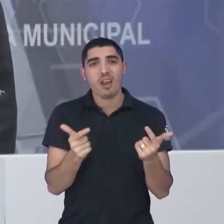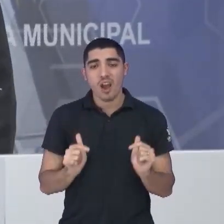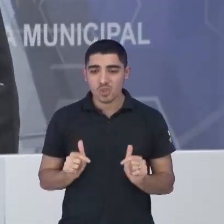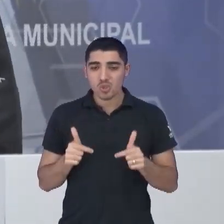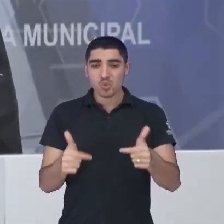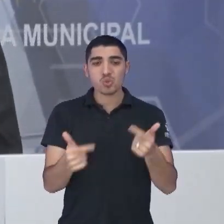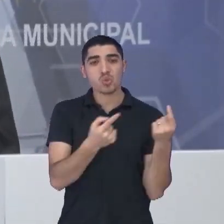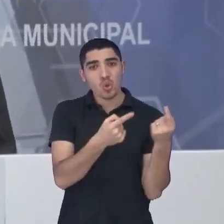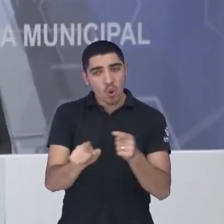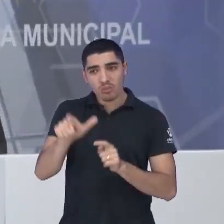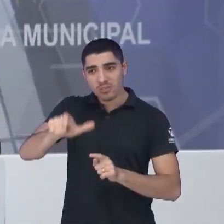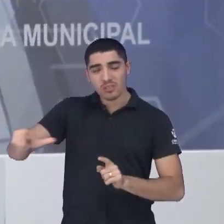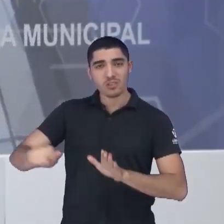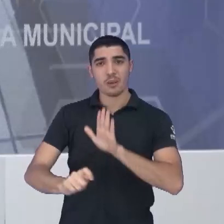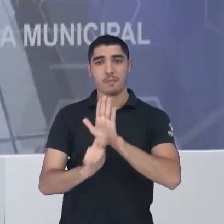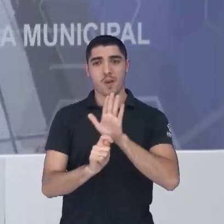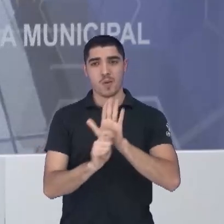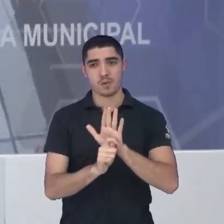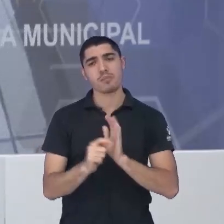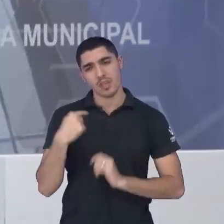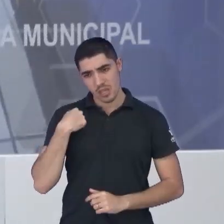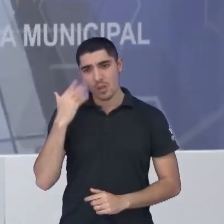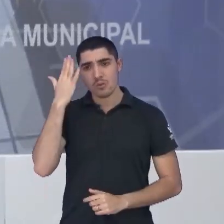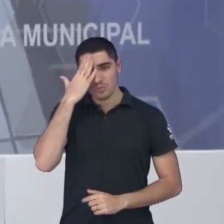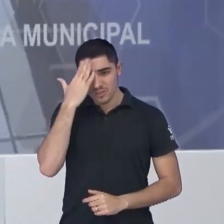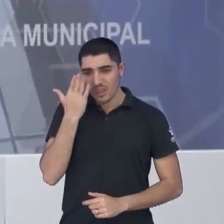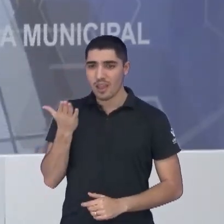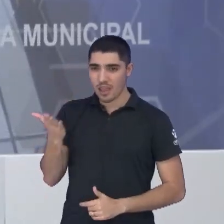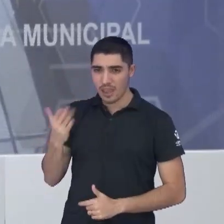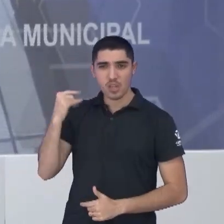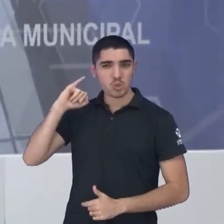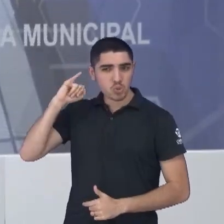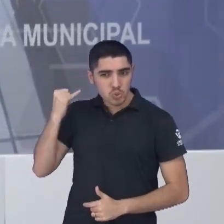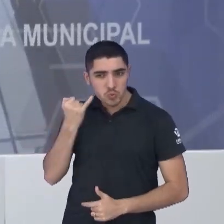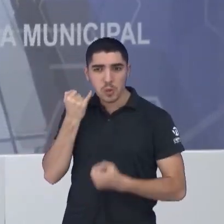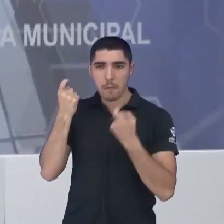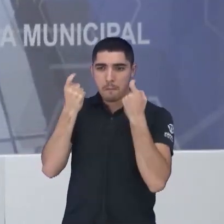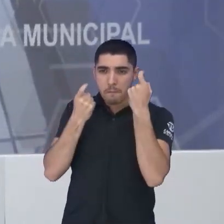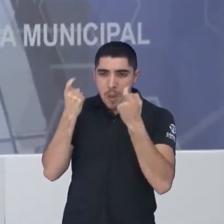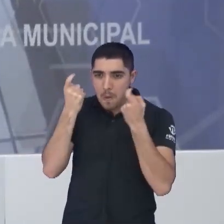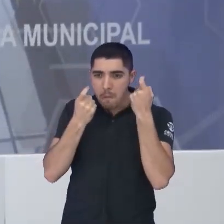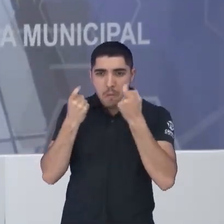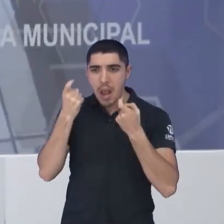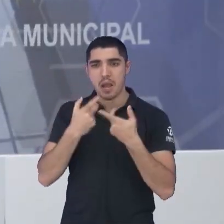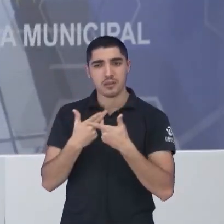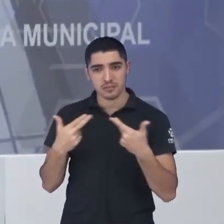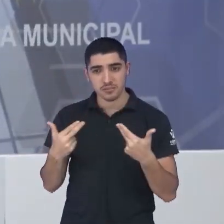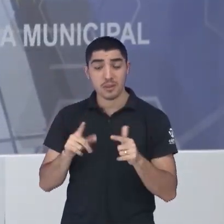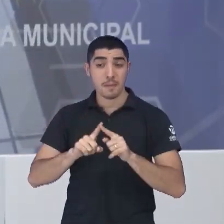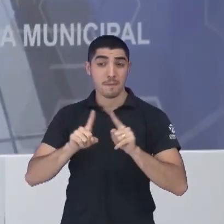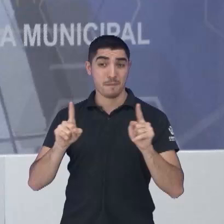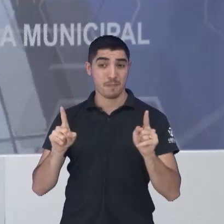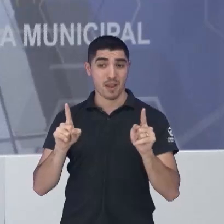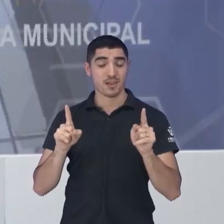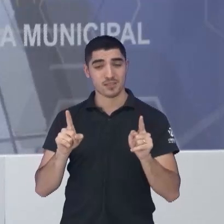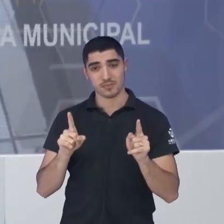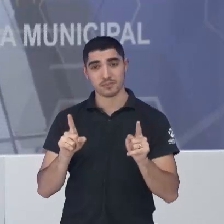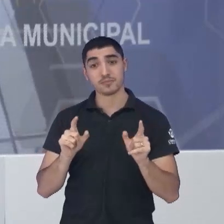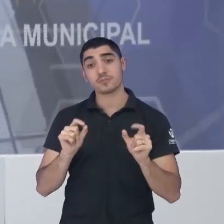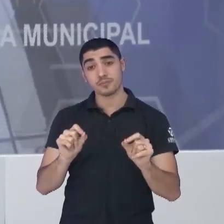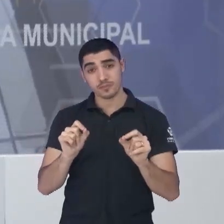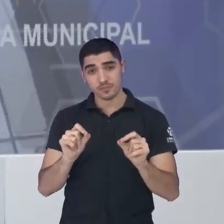os maconheiros nas praças públicas. Eu entendo a preocupação do vereador, mas trouxe para ele aqui a